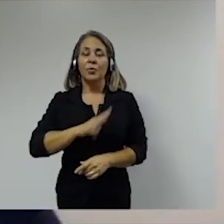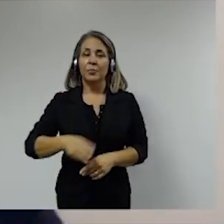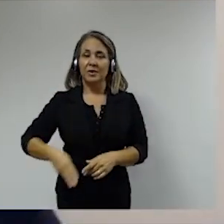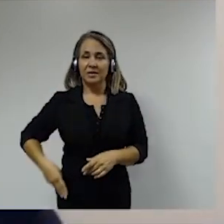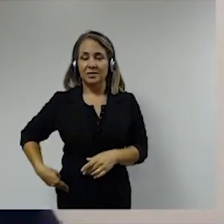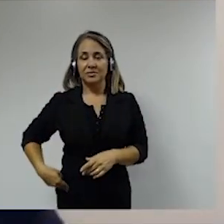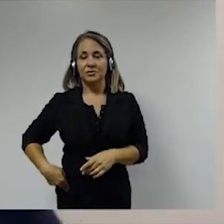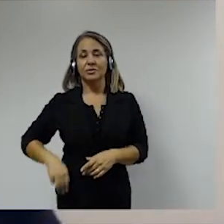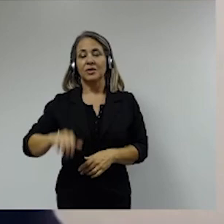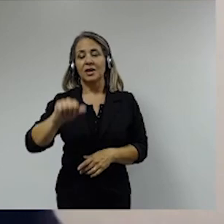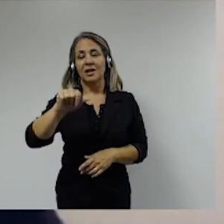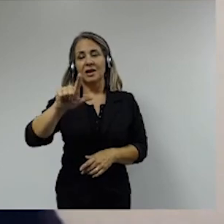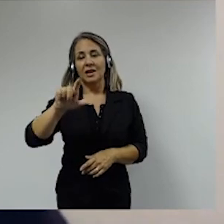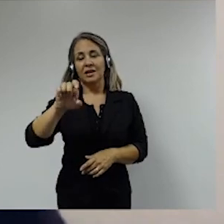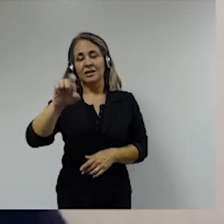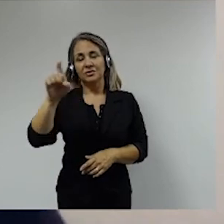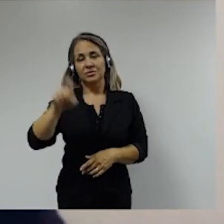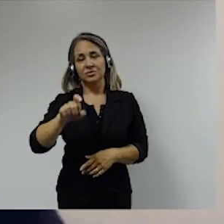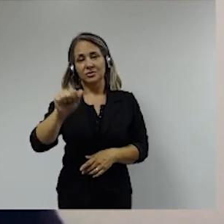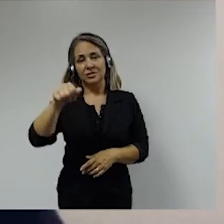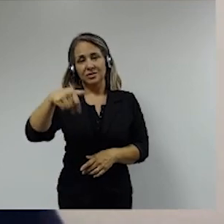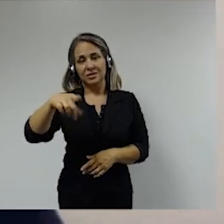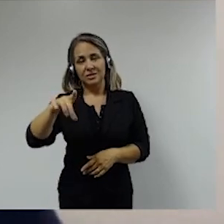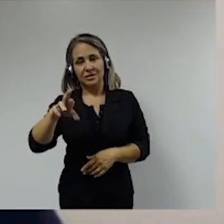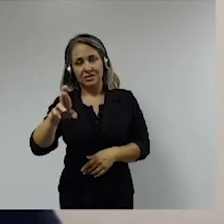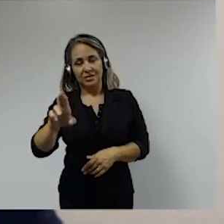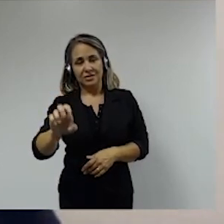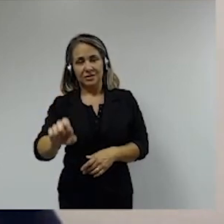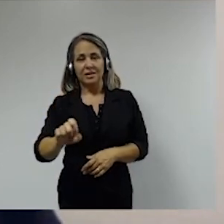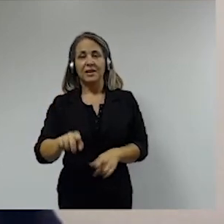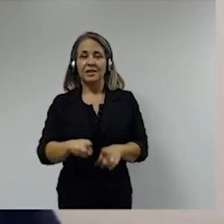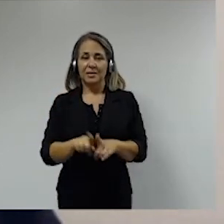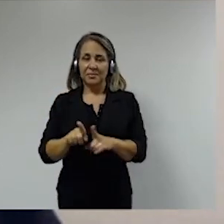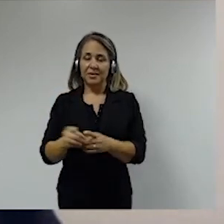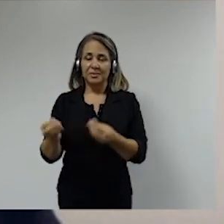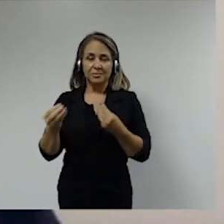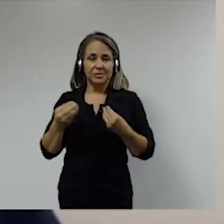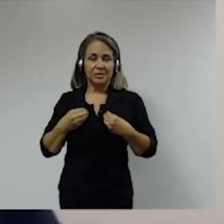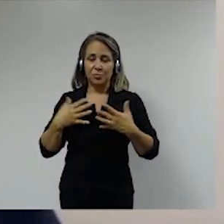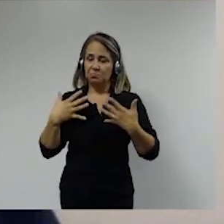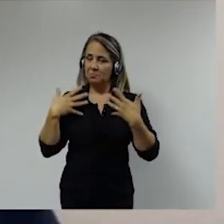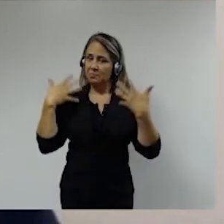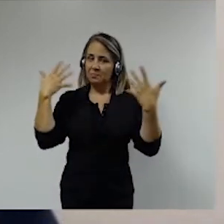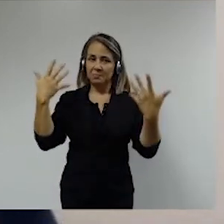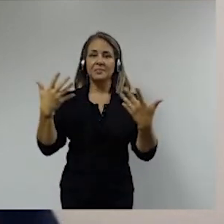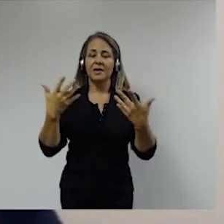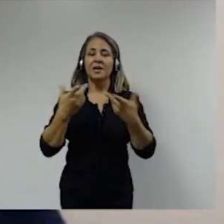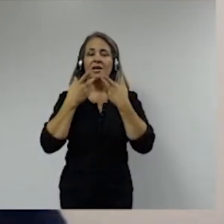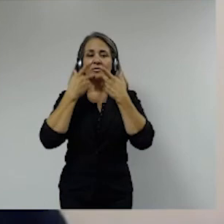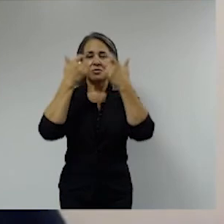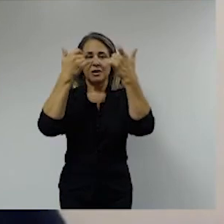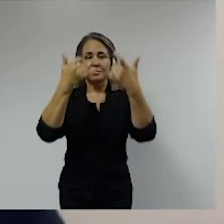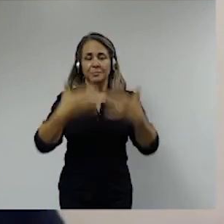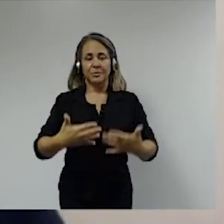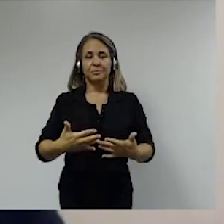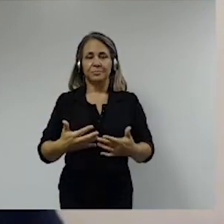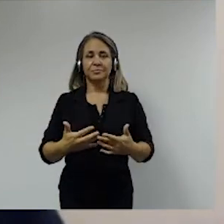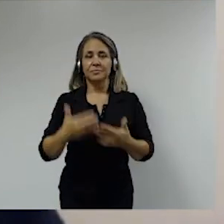Agra Belmonte, a doutora Magda Ferreira, que já nos abrilhantaram com excelentes considerações.